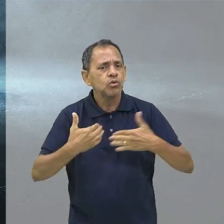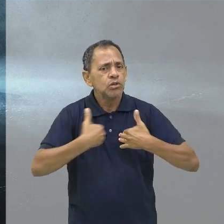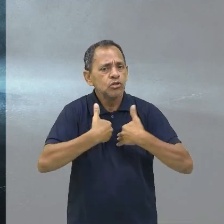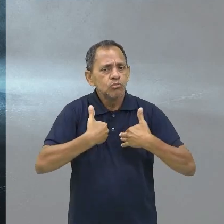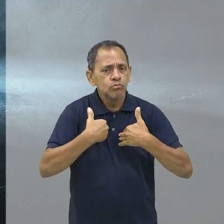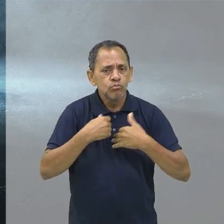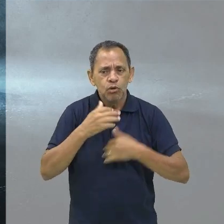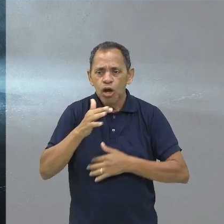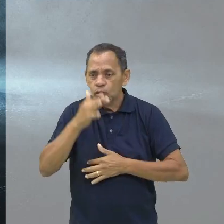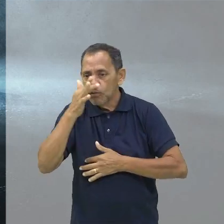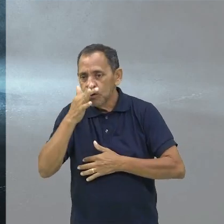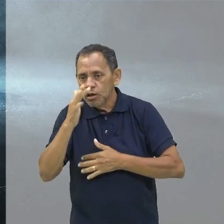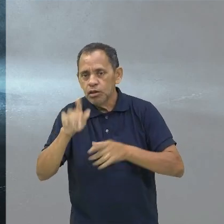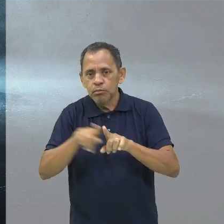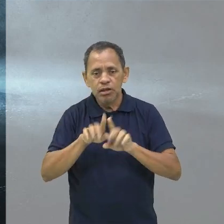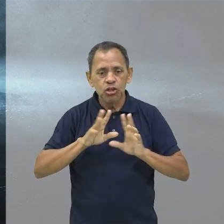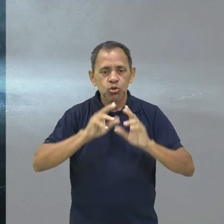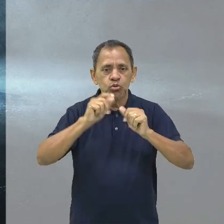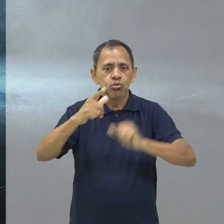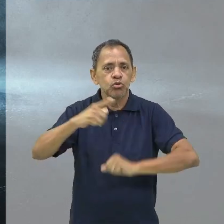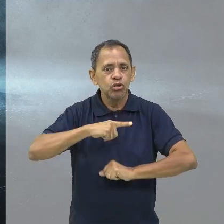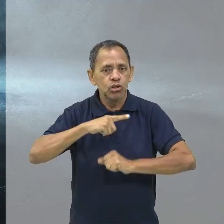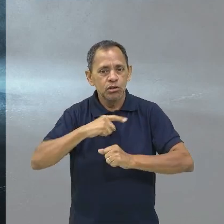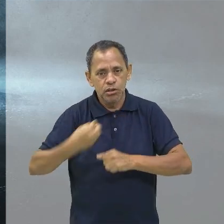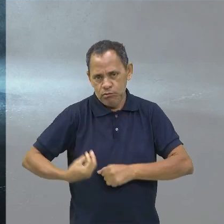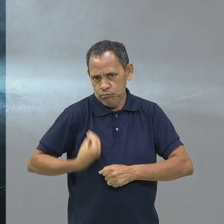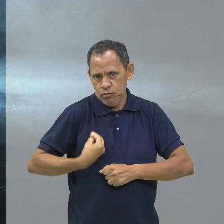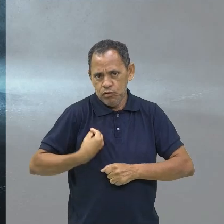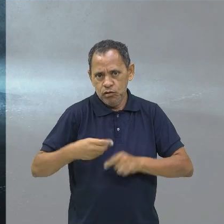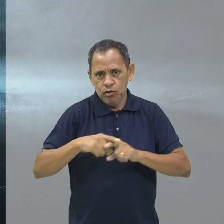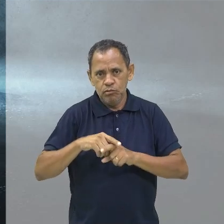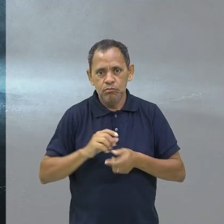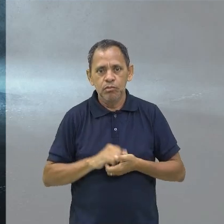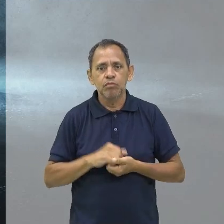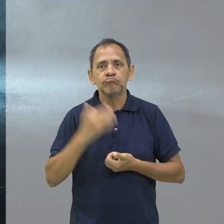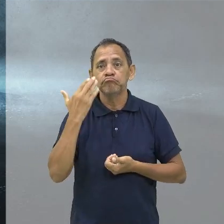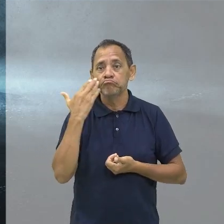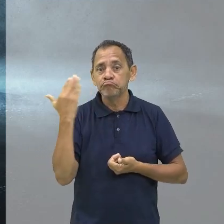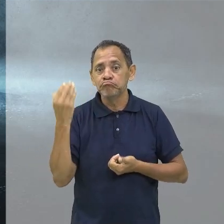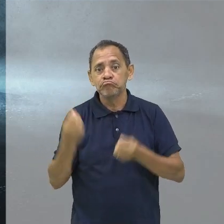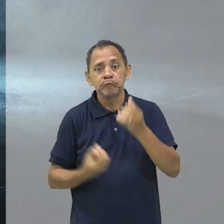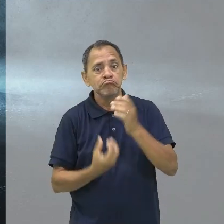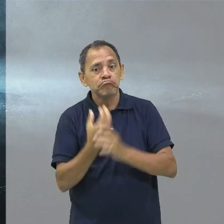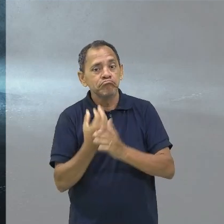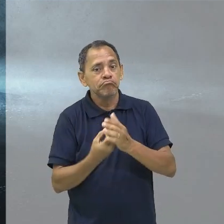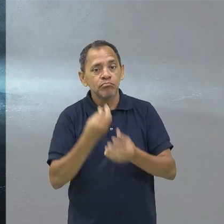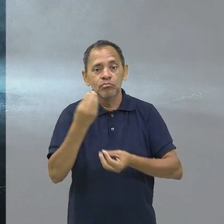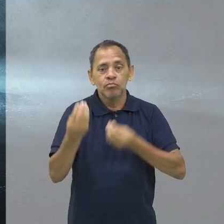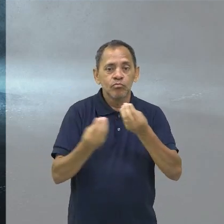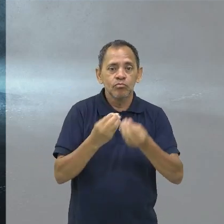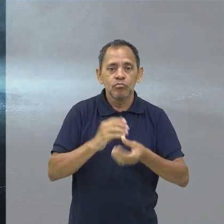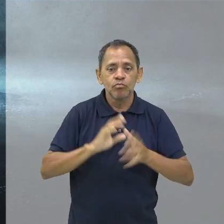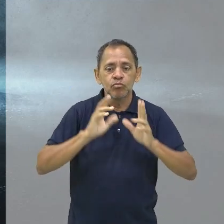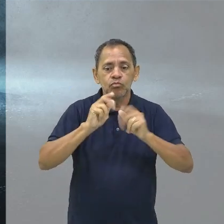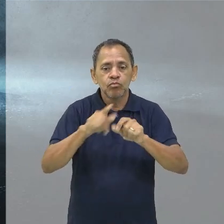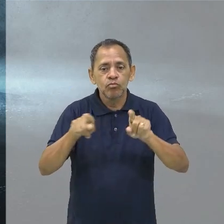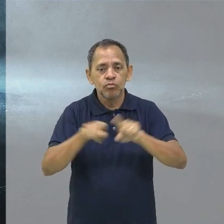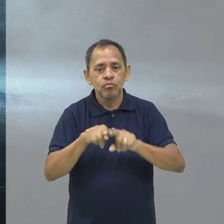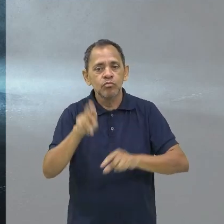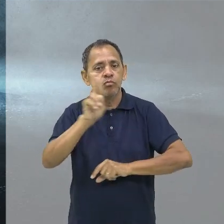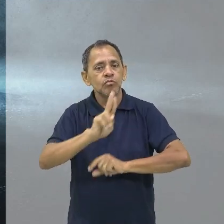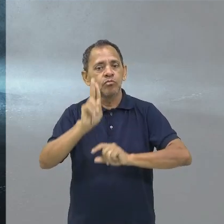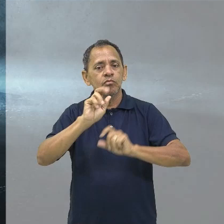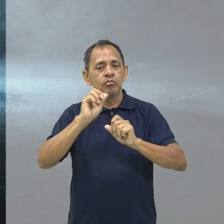plantas, tudo que existe ao nosso redor? Como é que surgiu? Hoje, nós vamos utilizar então